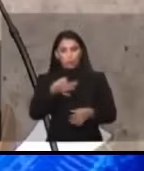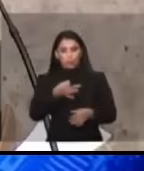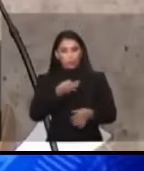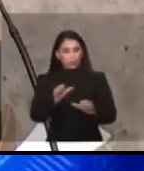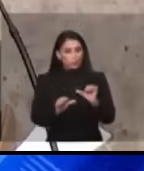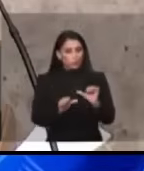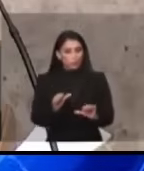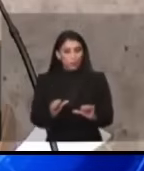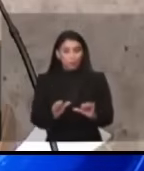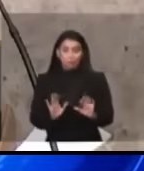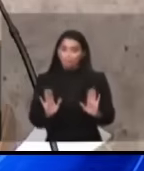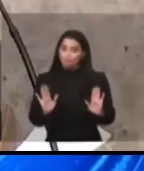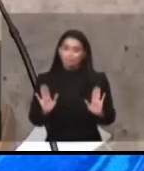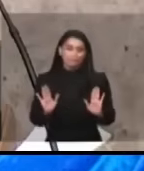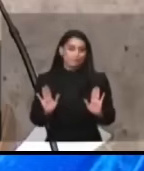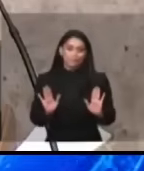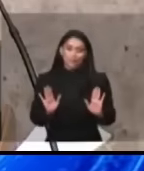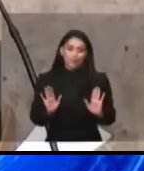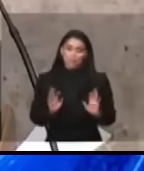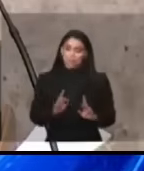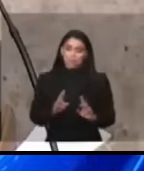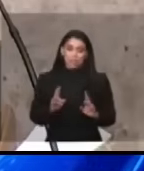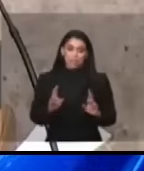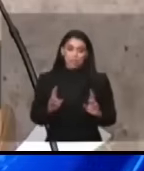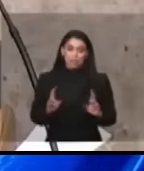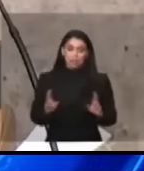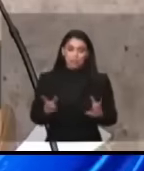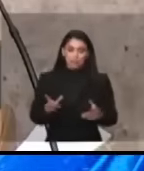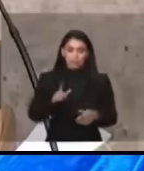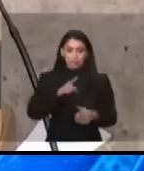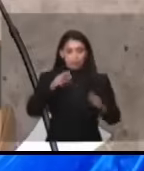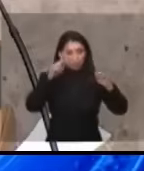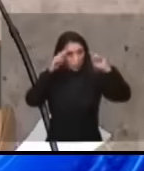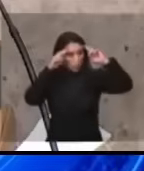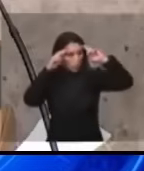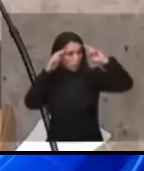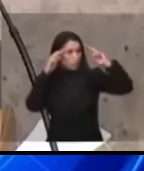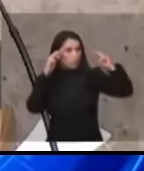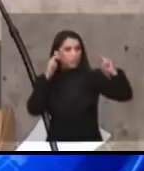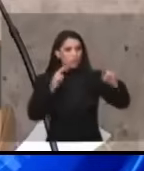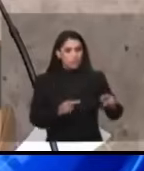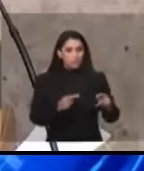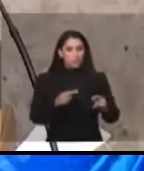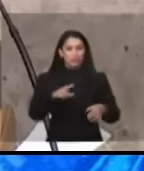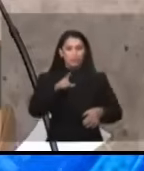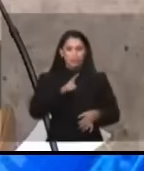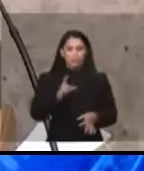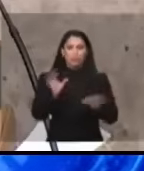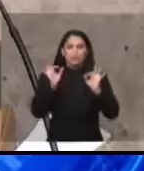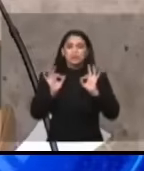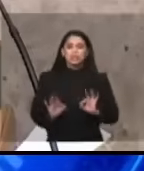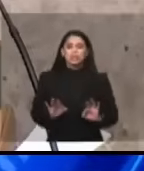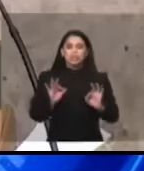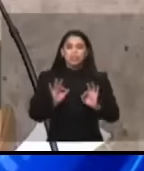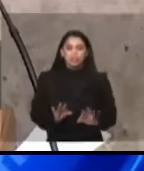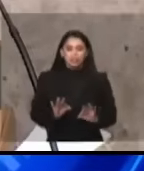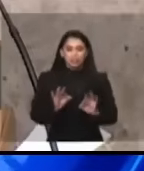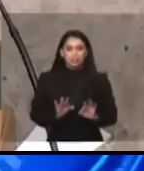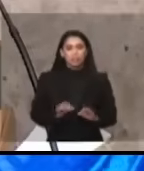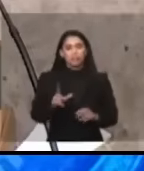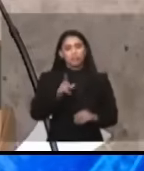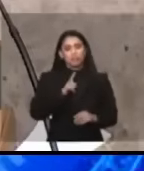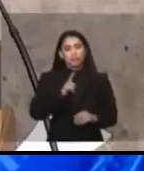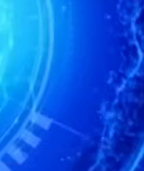eu, ao contrário, com maior respeito, mais convicção ainda tendo, tenho